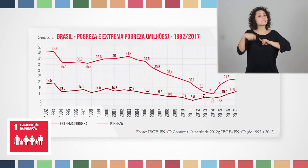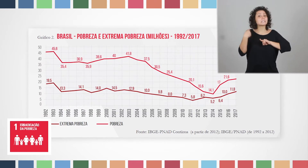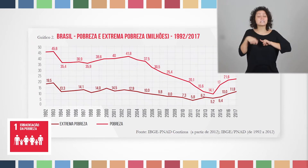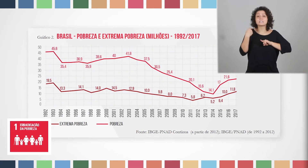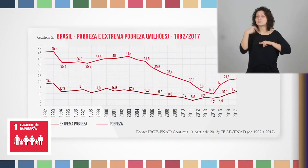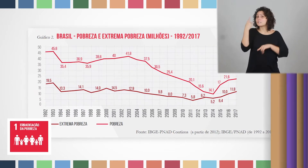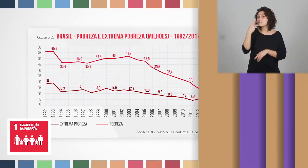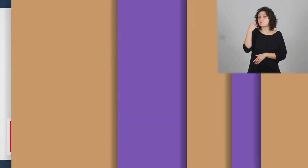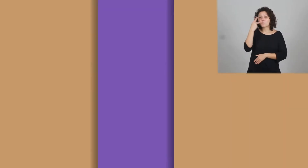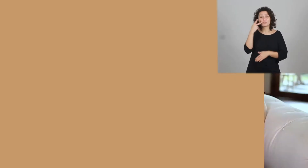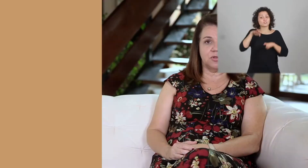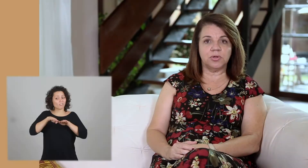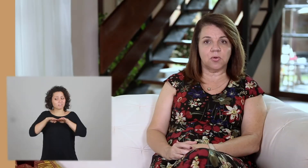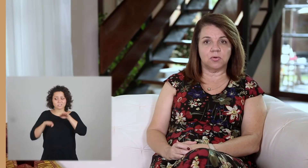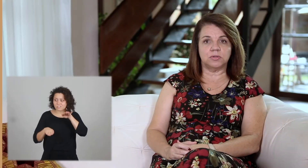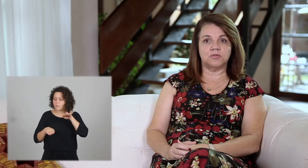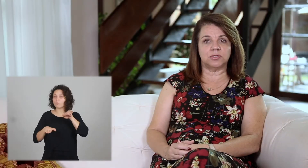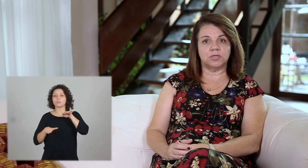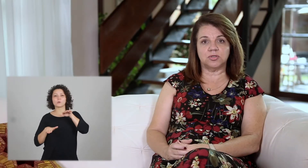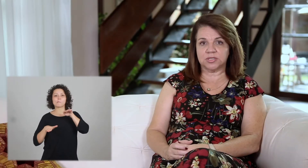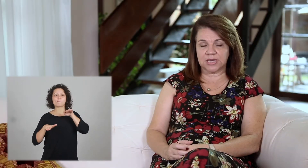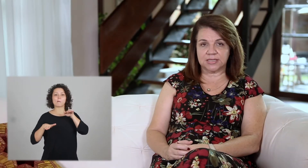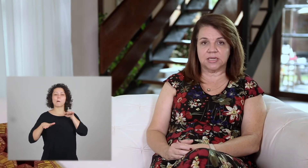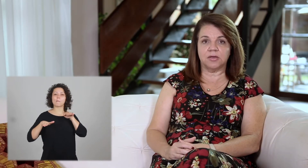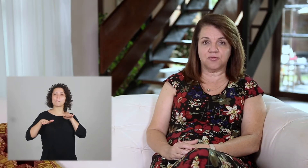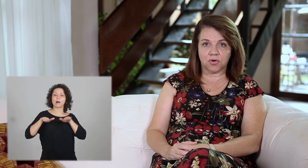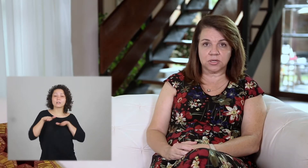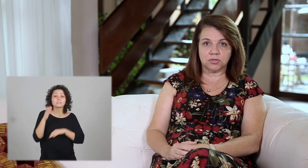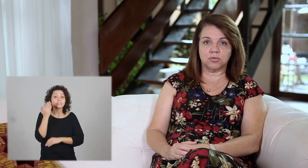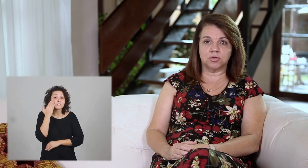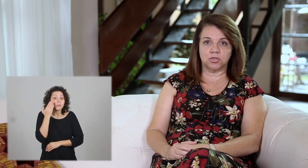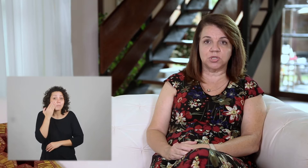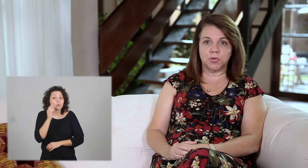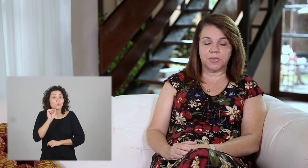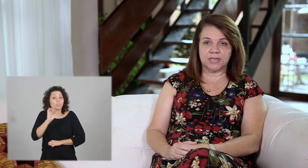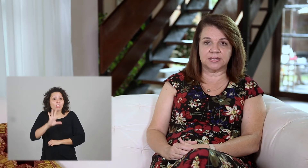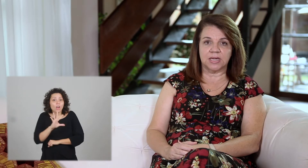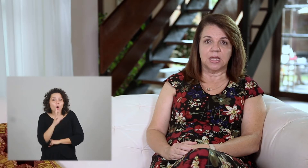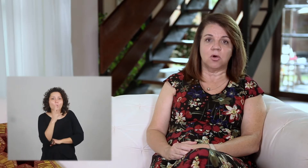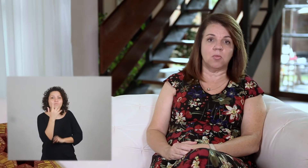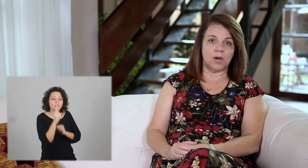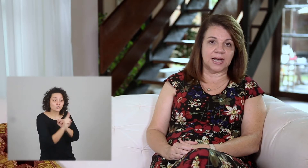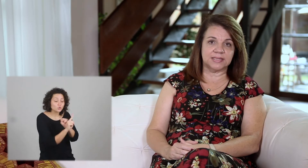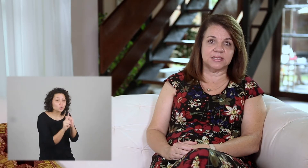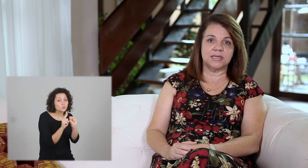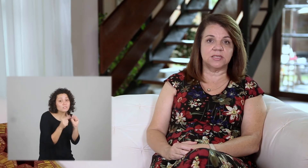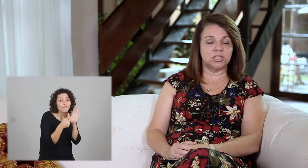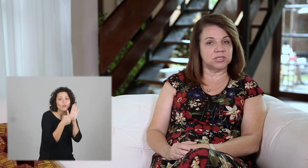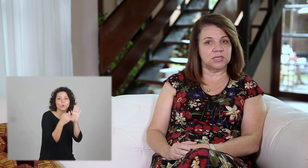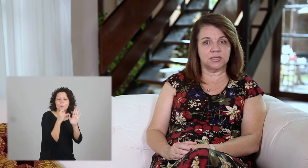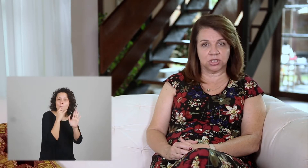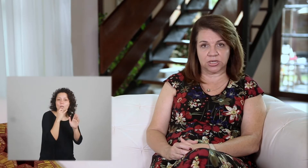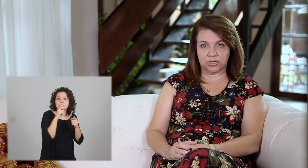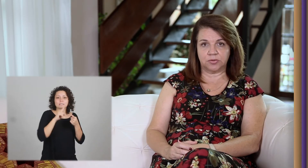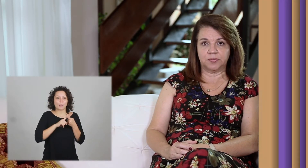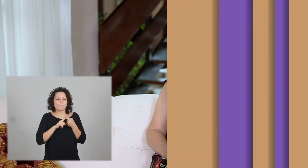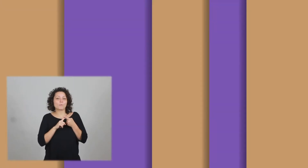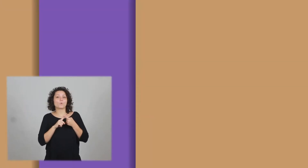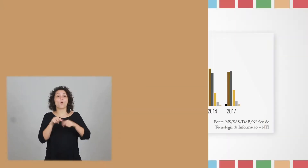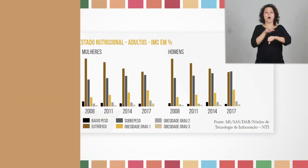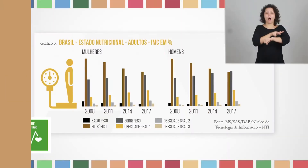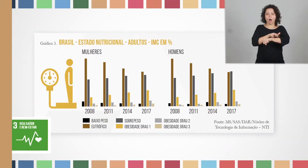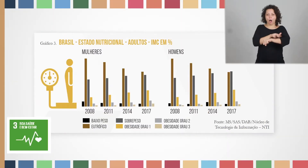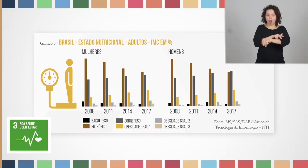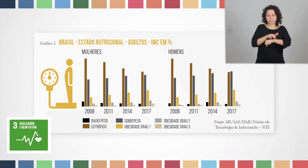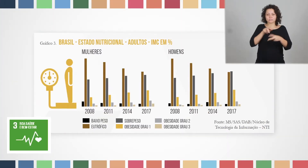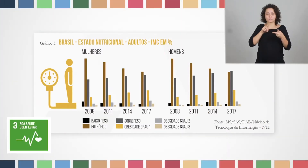enfrentamento de desigualdades, levando em conta os fatores sociais que reforçam condições de pobreza, como raça, etnia e gênero.